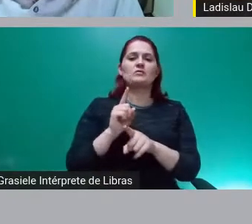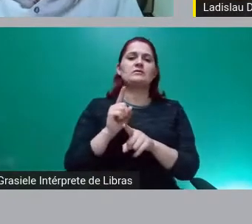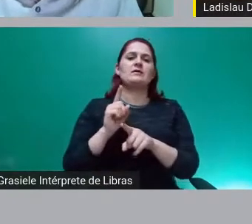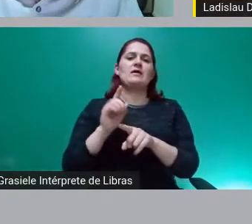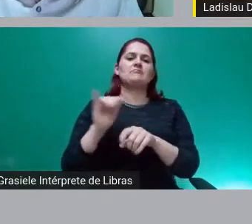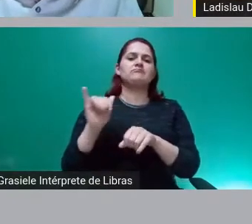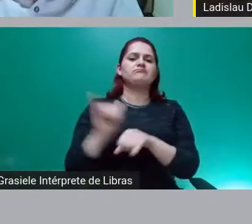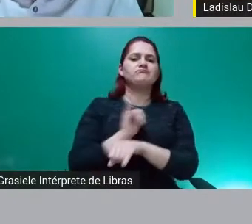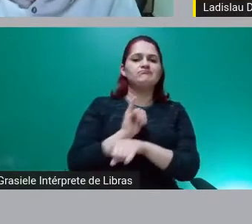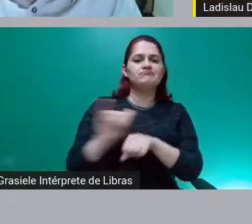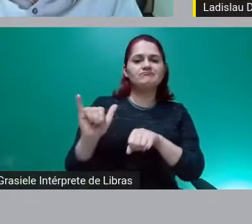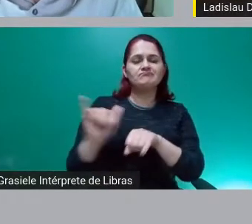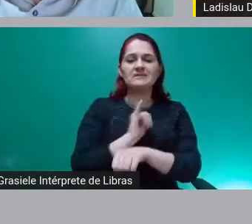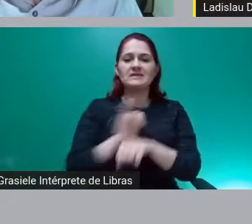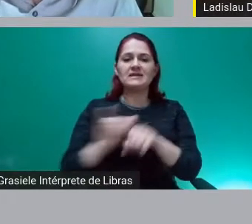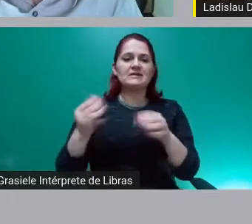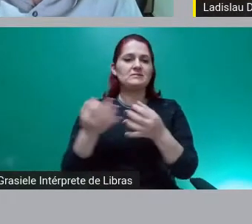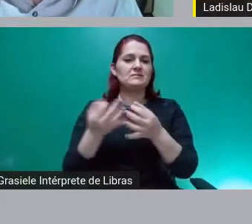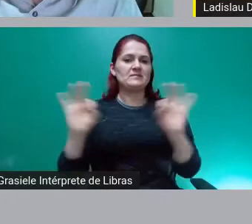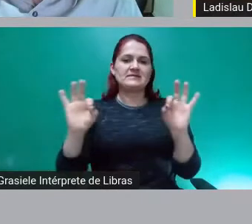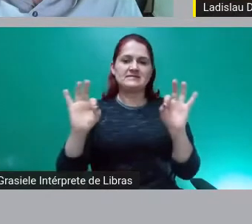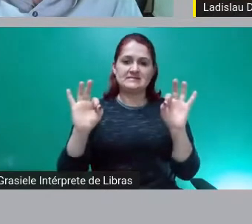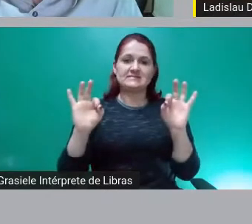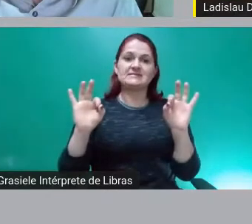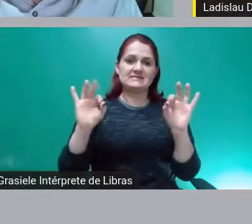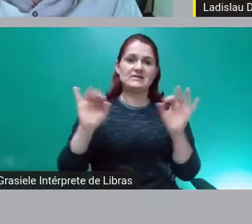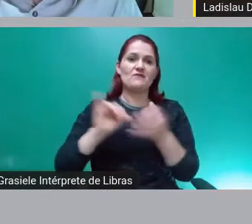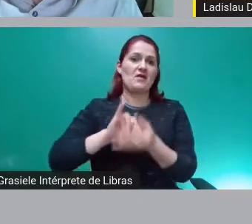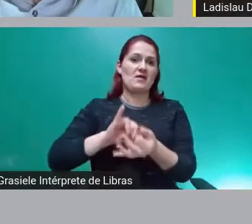para salvar o capitalismo, a rigor.